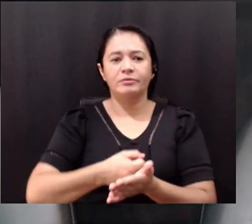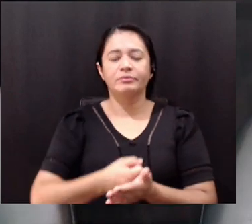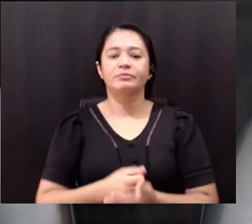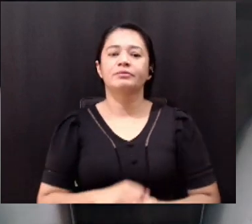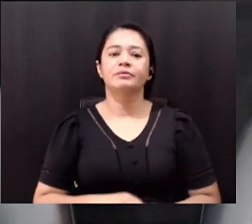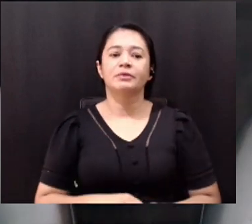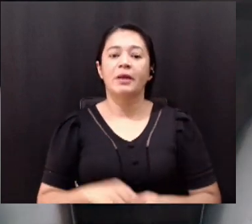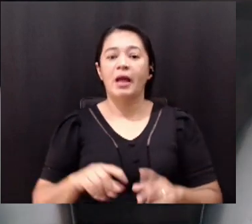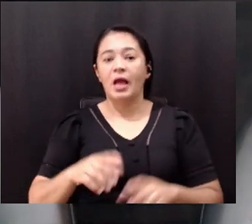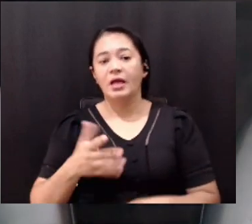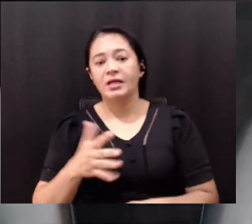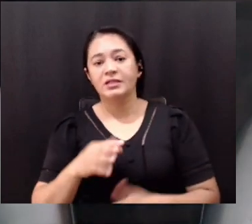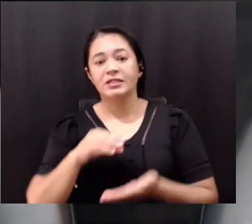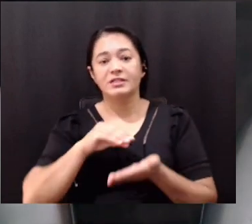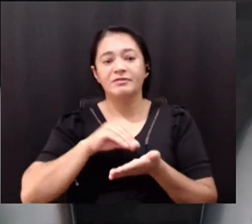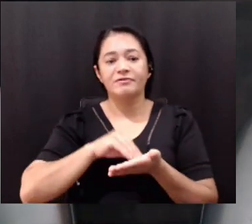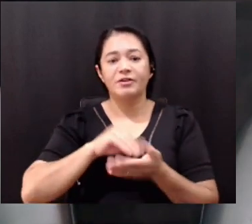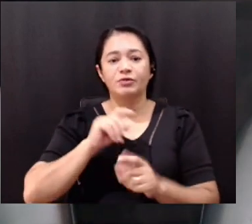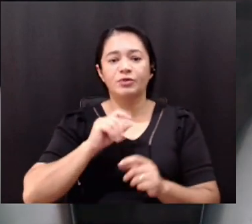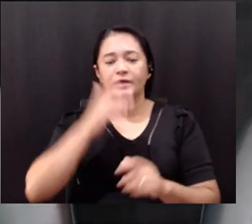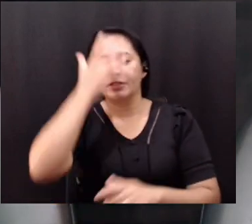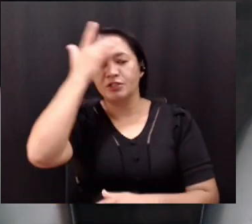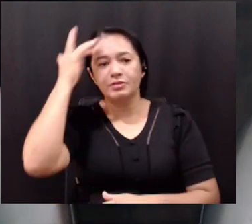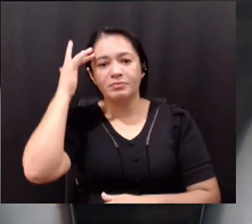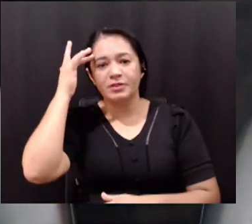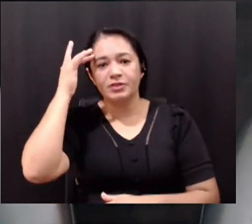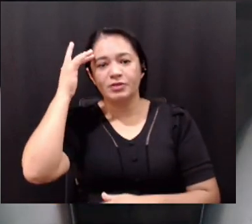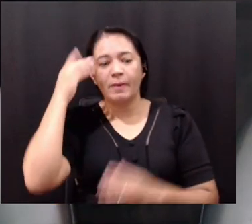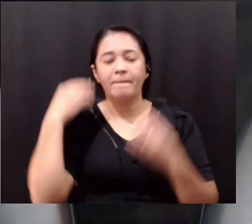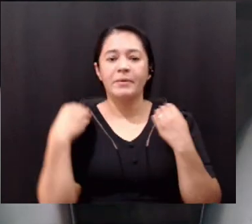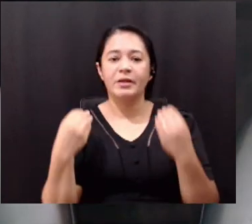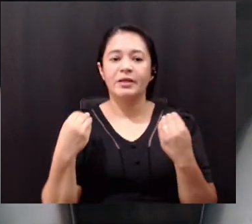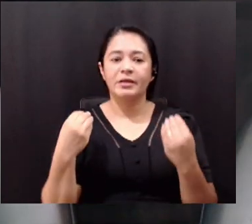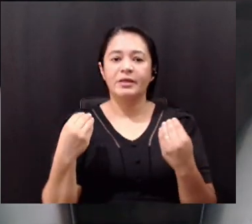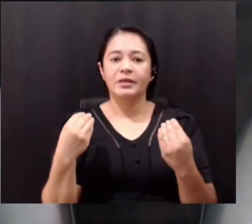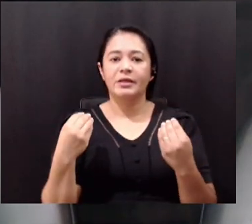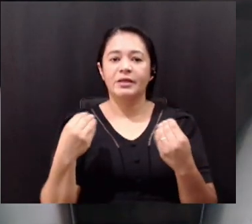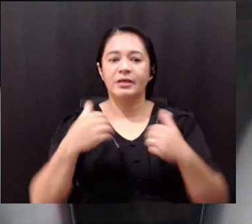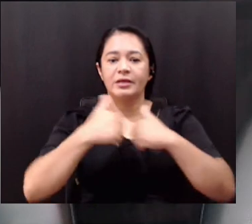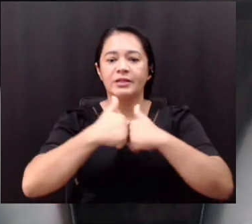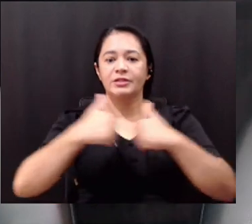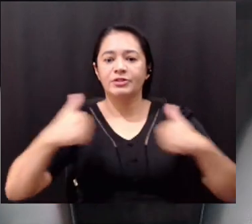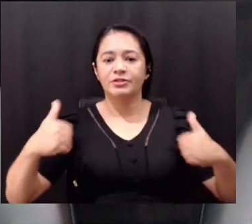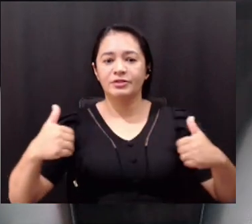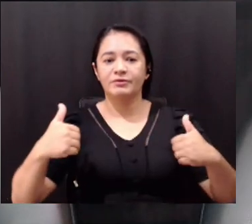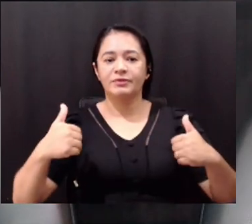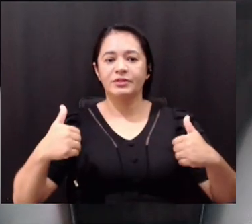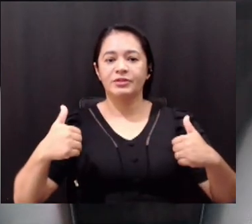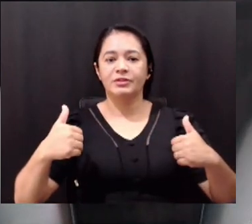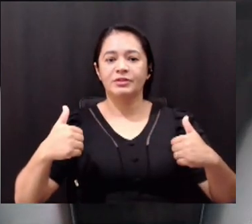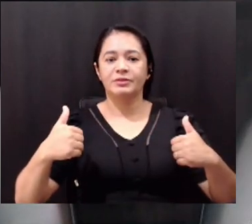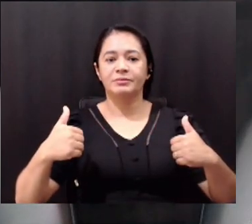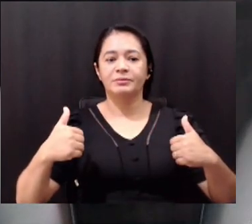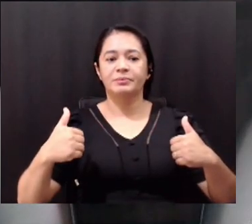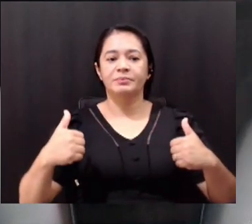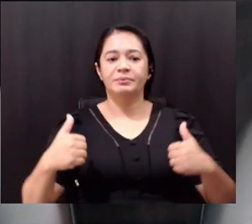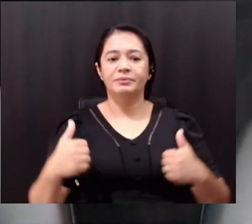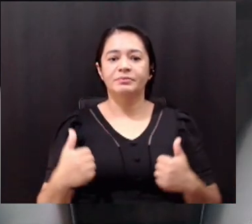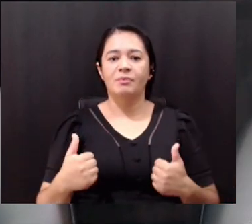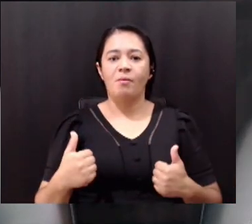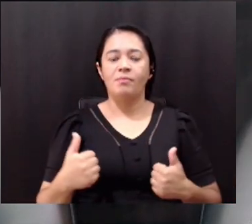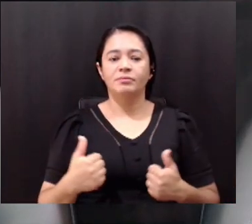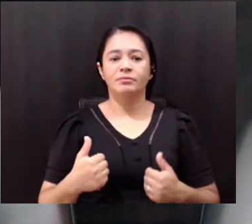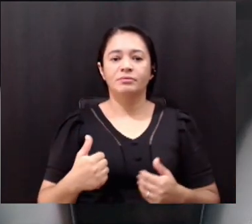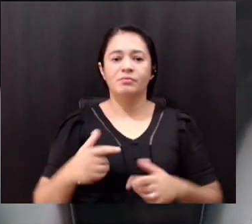falta de pessoas, né, para que possa ser dividida ali as tarefas. Então, esse acúmulo de